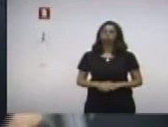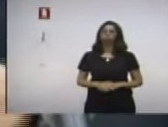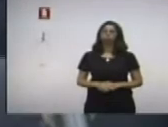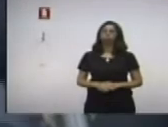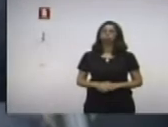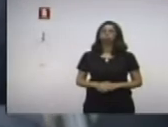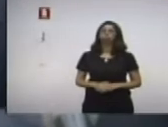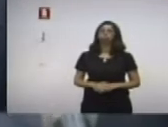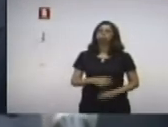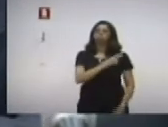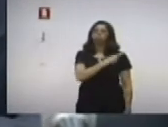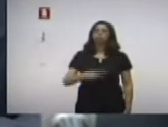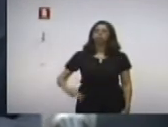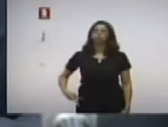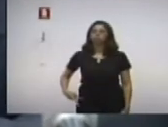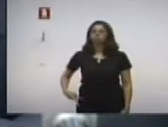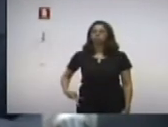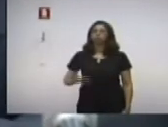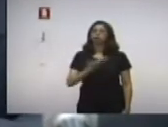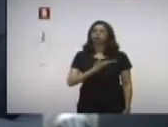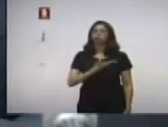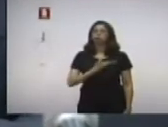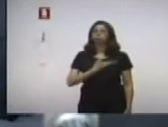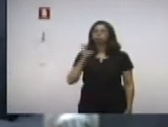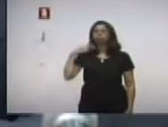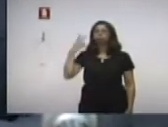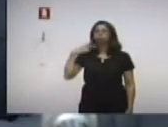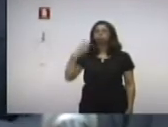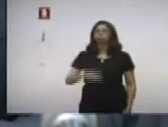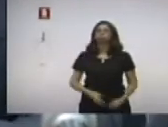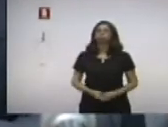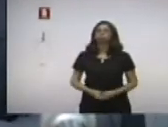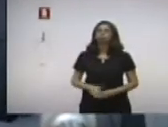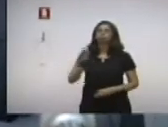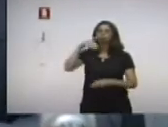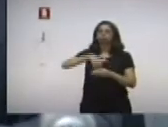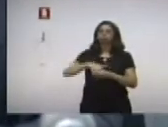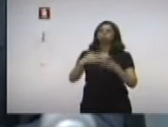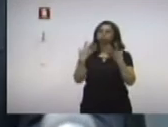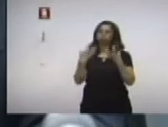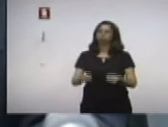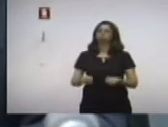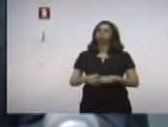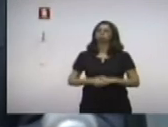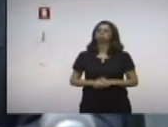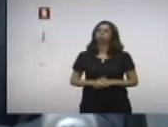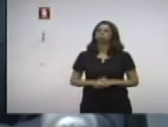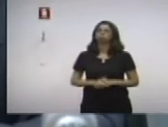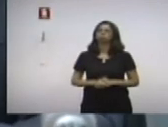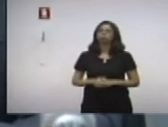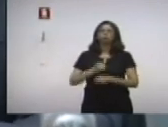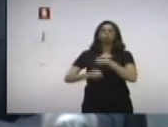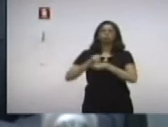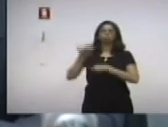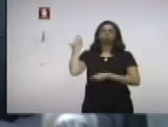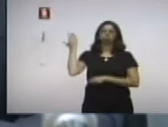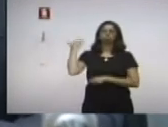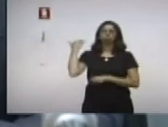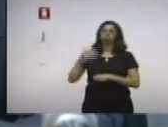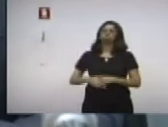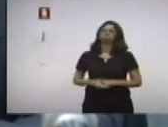nobres colegas vereadores Eu votei favorável ao projeto do orçamento o ano